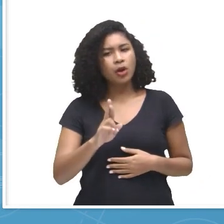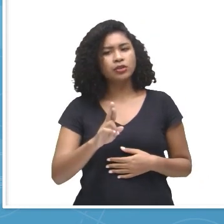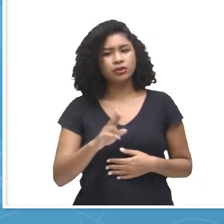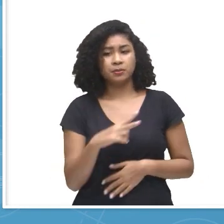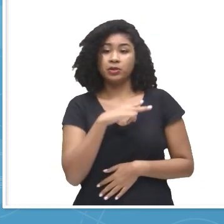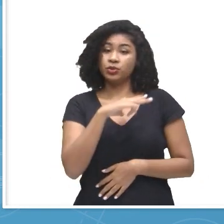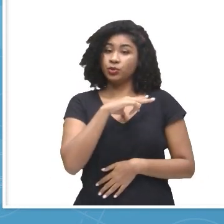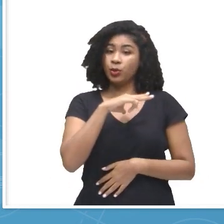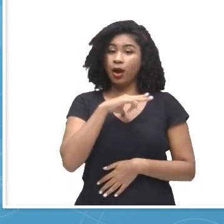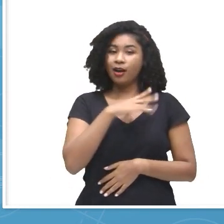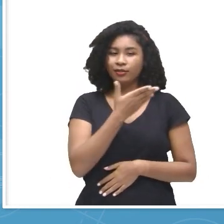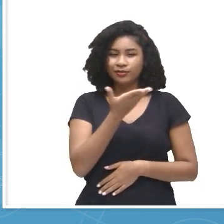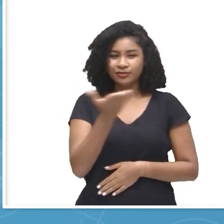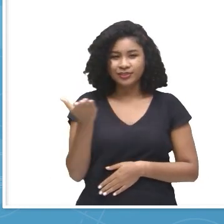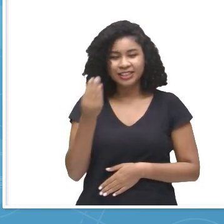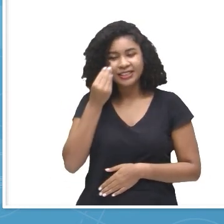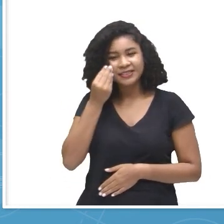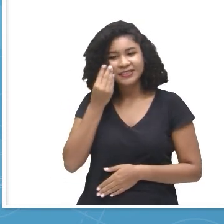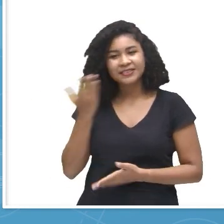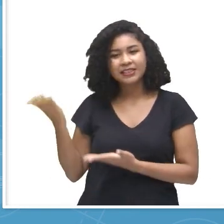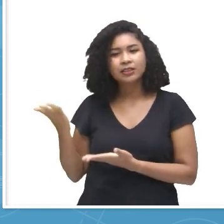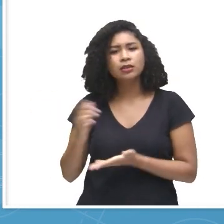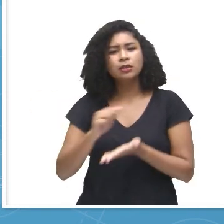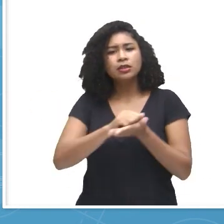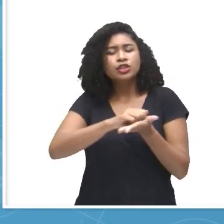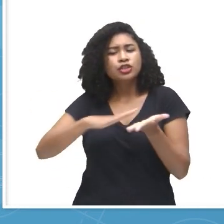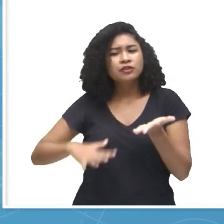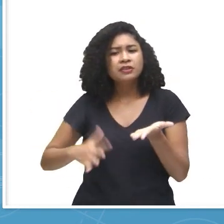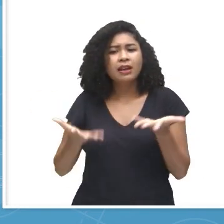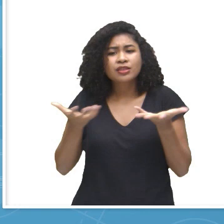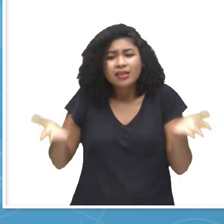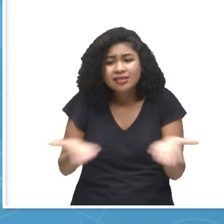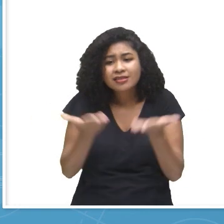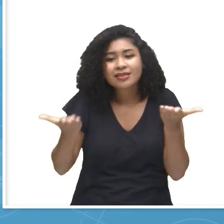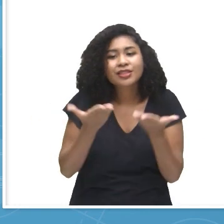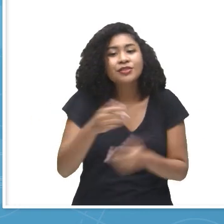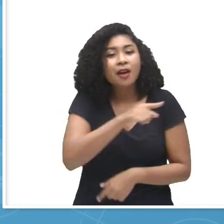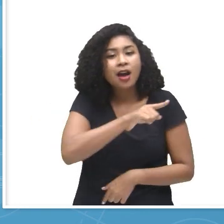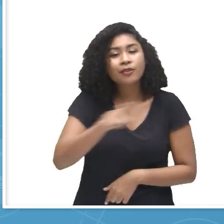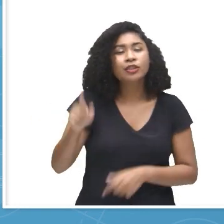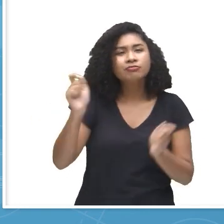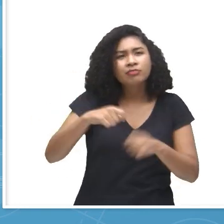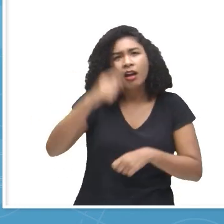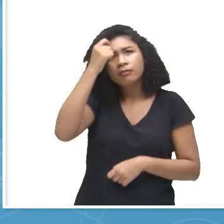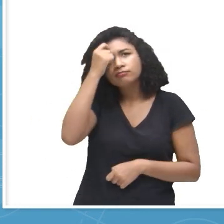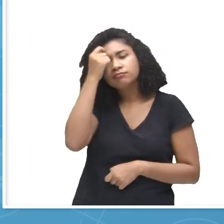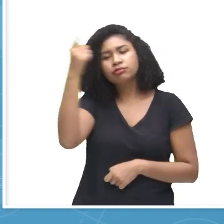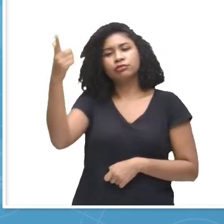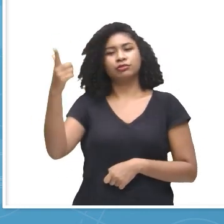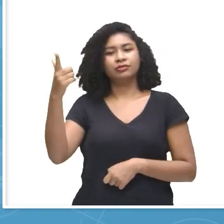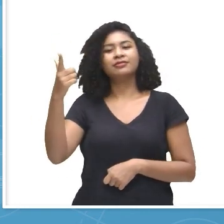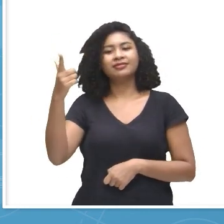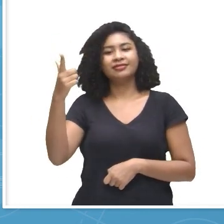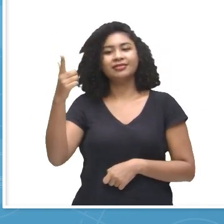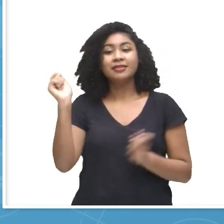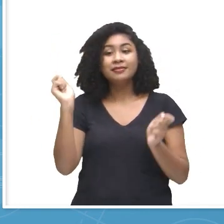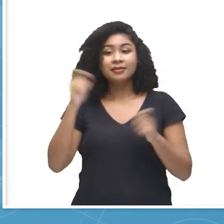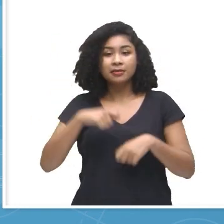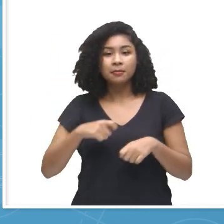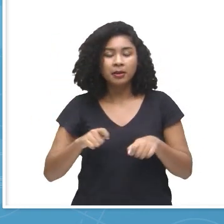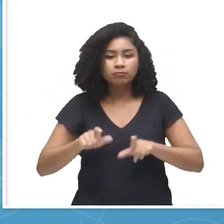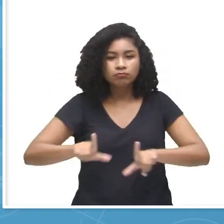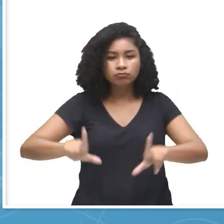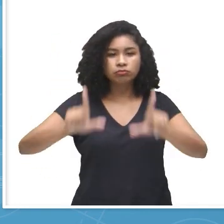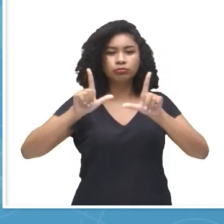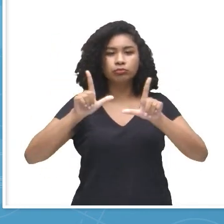vocês estão vendo, né? Então a atividade ela tem por objetivo estimular o potencial criativo, permitindo que os alunos elaborem um cartaz com